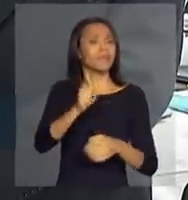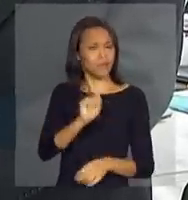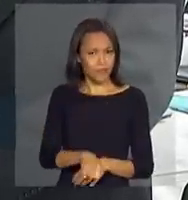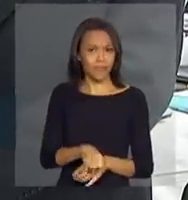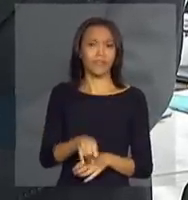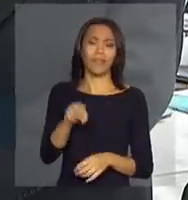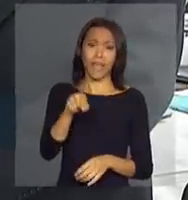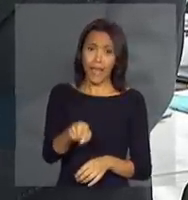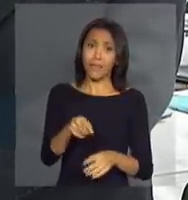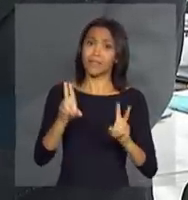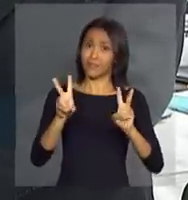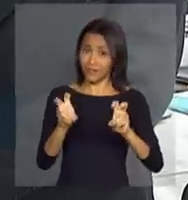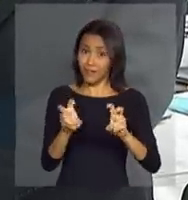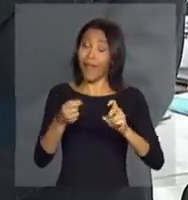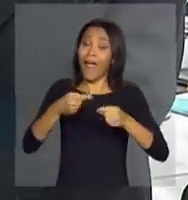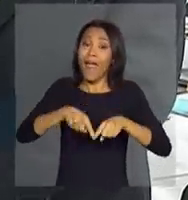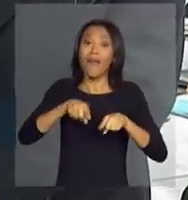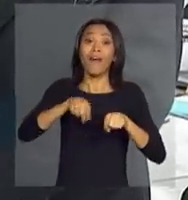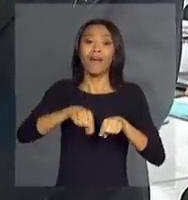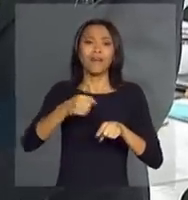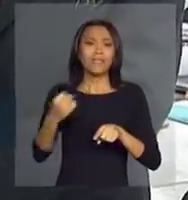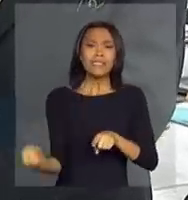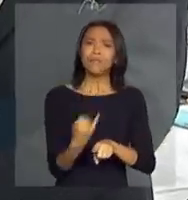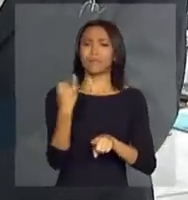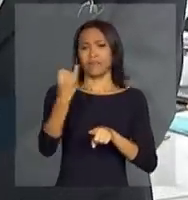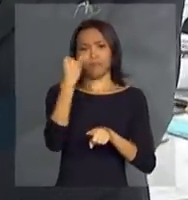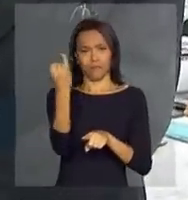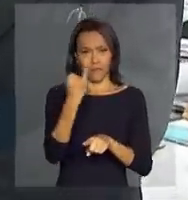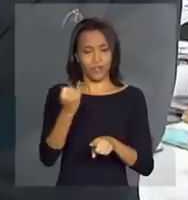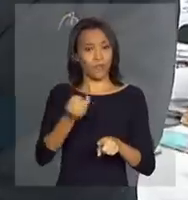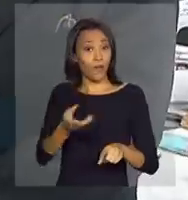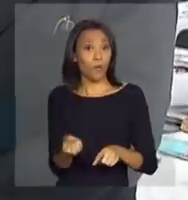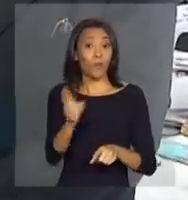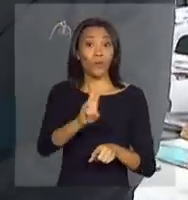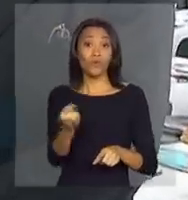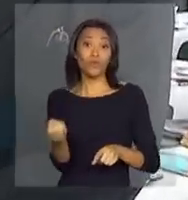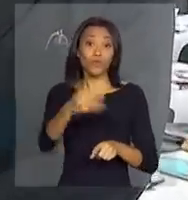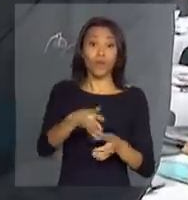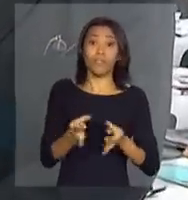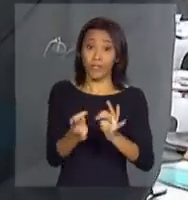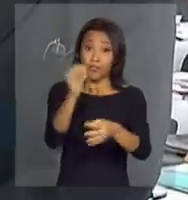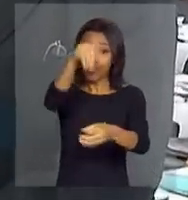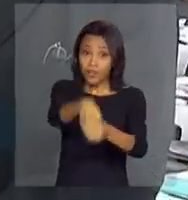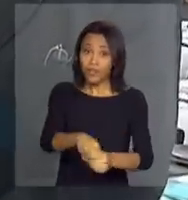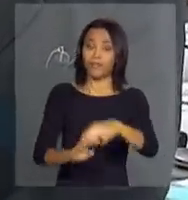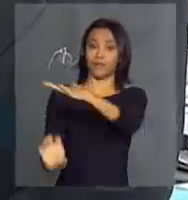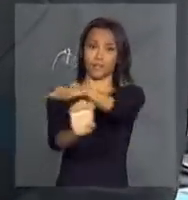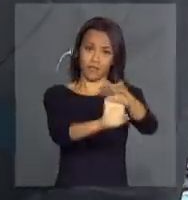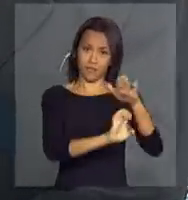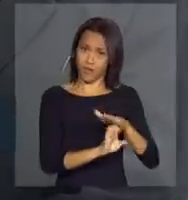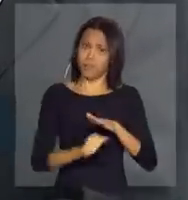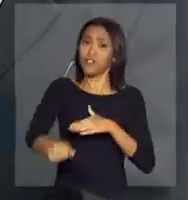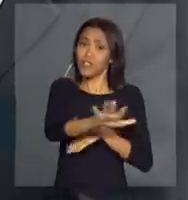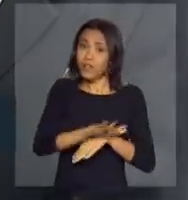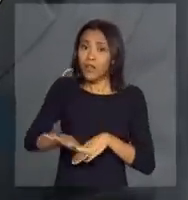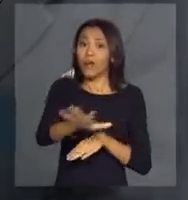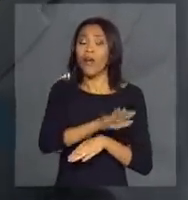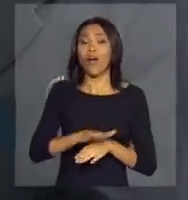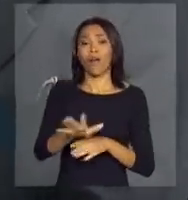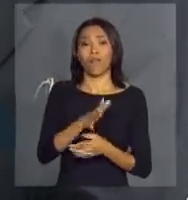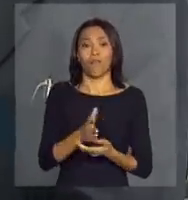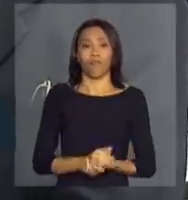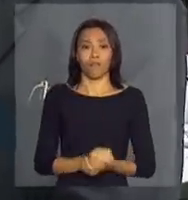ciência e tecnologia tá embutida na é um elemento essencial paraa inovação nas empresas de um modo geral serviços e